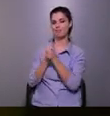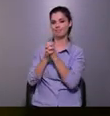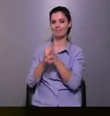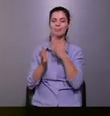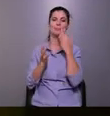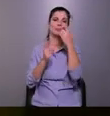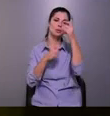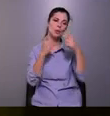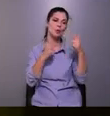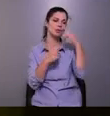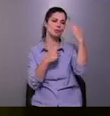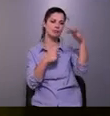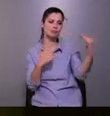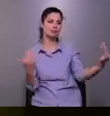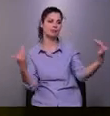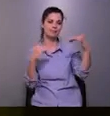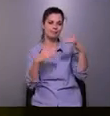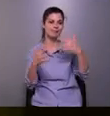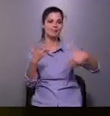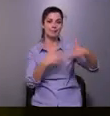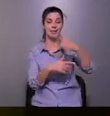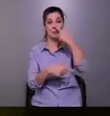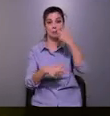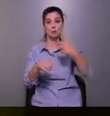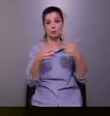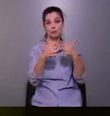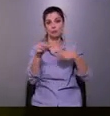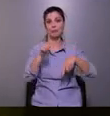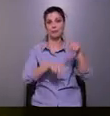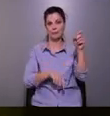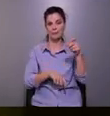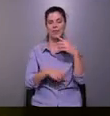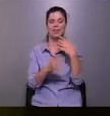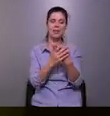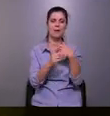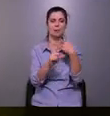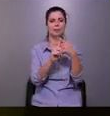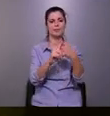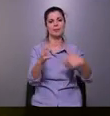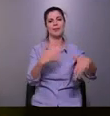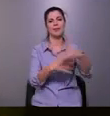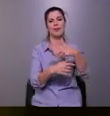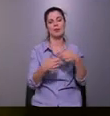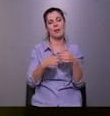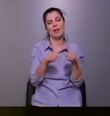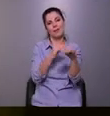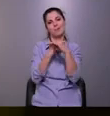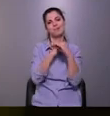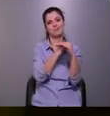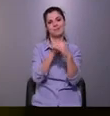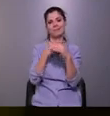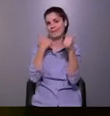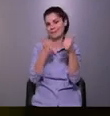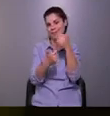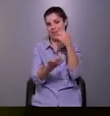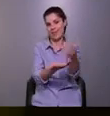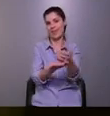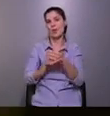e refugiados possam dar um contributo positivo ao bem comum onde são acolhidos.